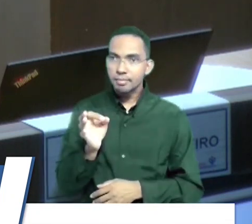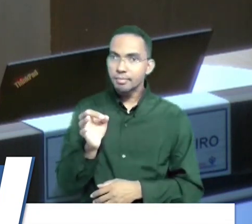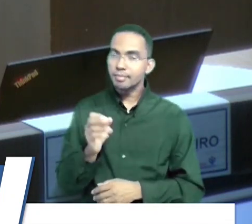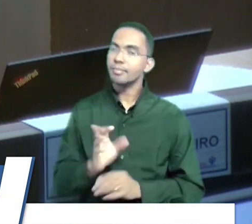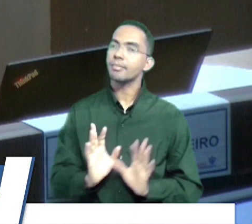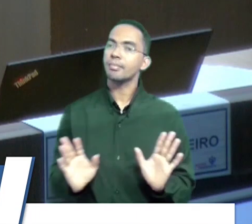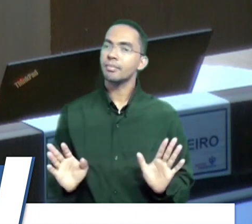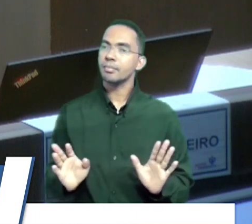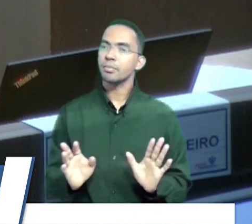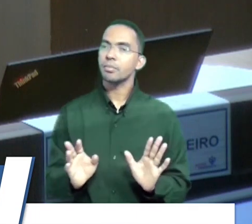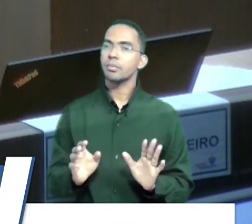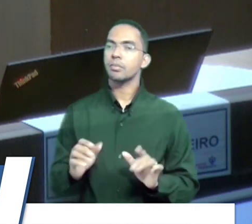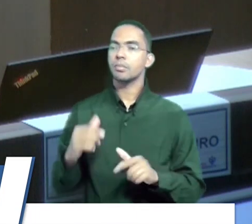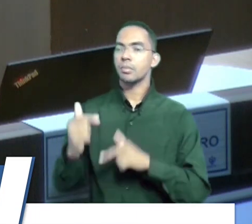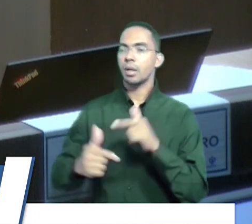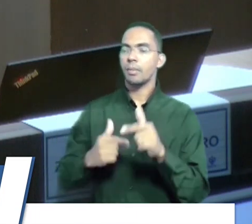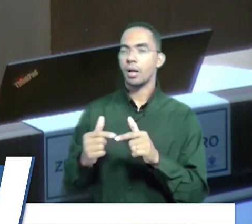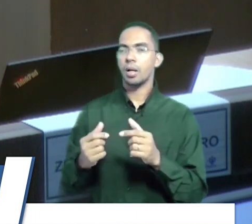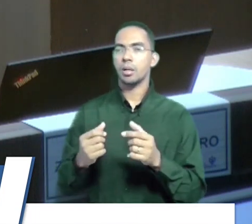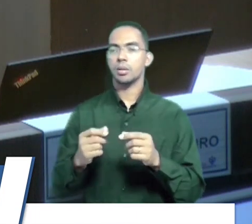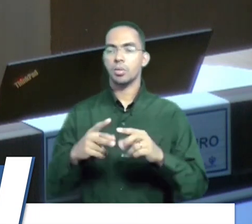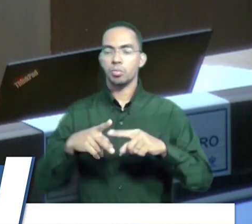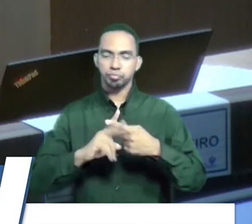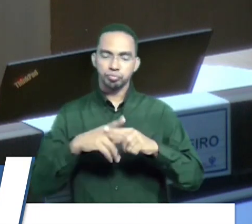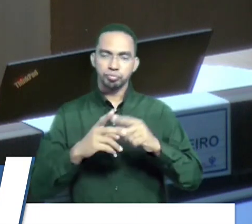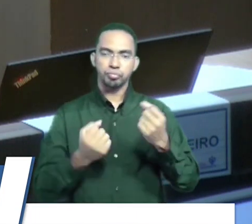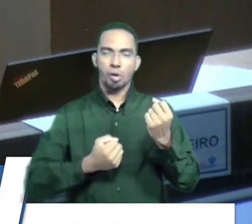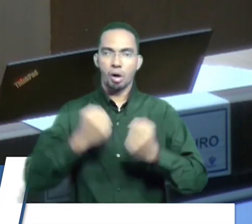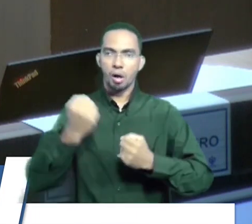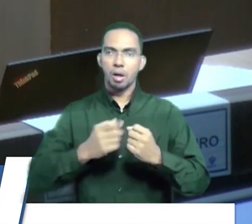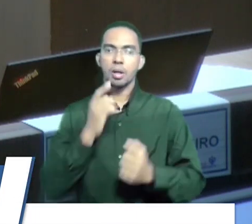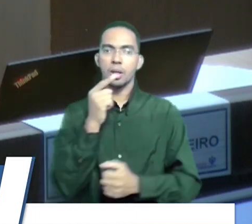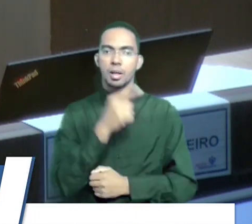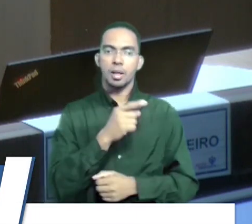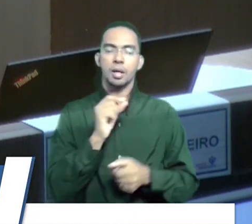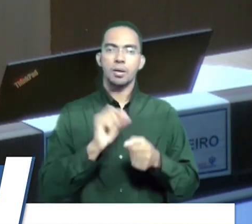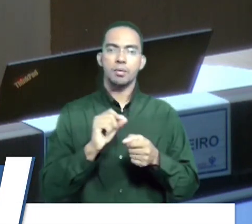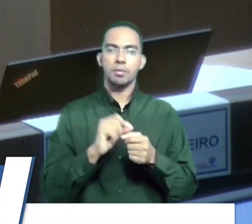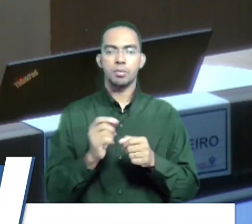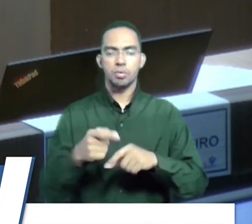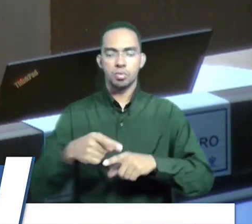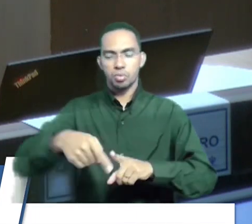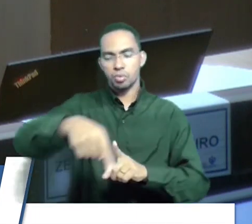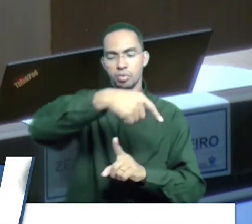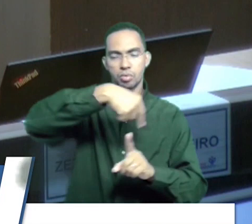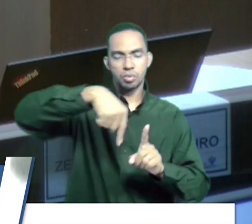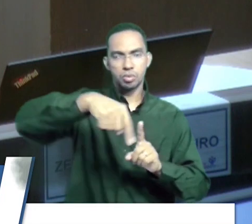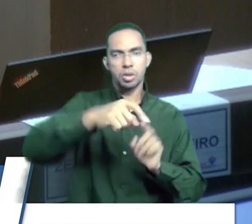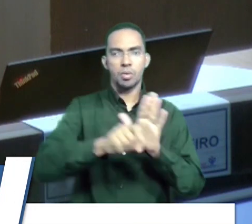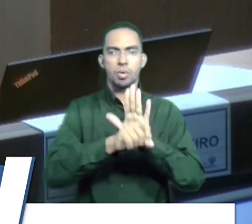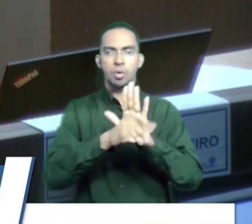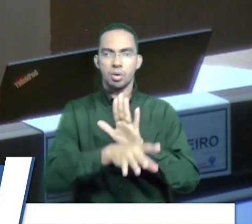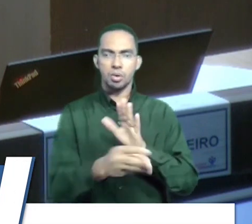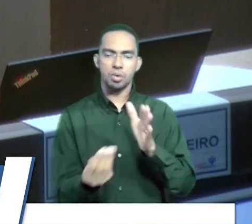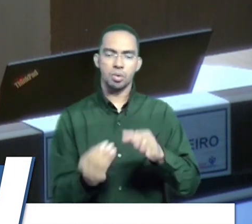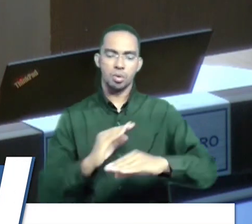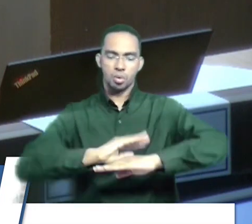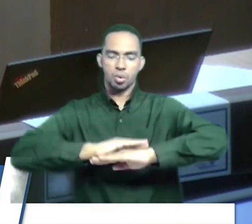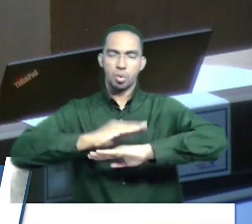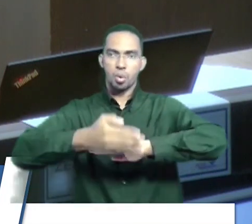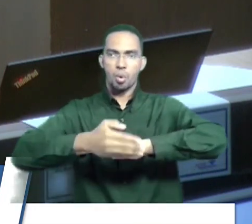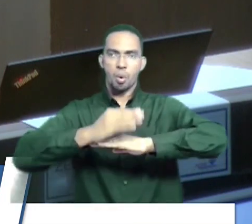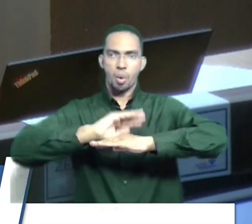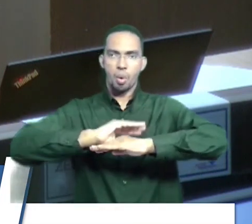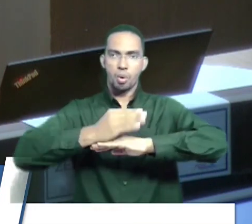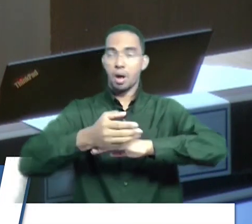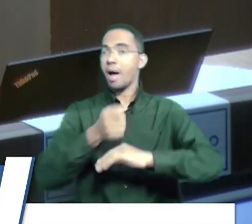Ele mexe com balanceamento de carro lá, e lá foi feito um contorno, e tem uma indicação para colocar uma lombada lá, e não